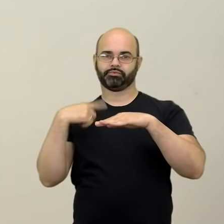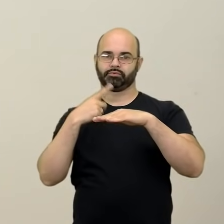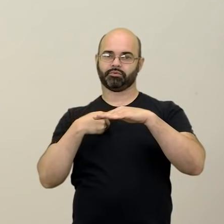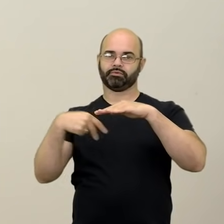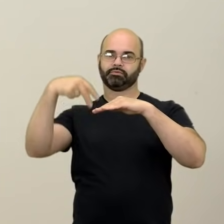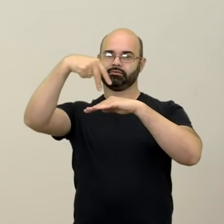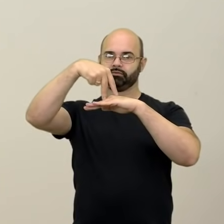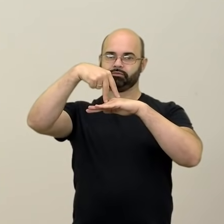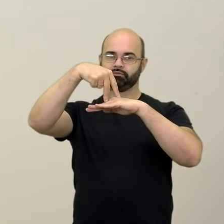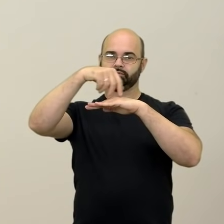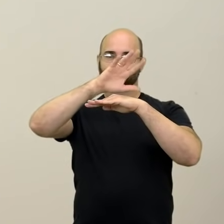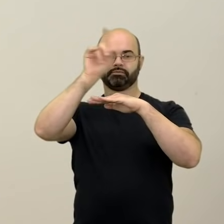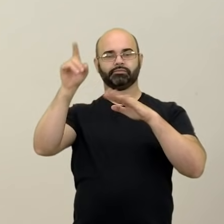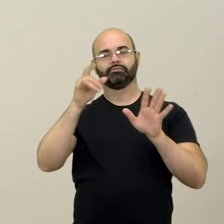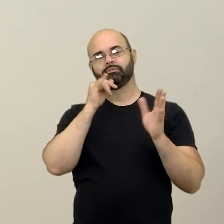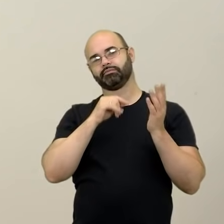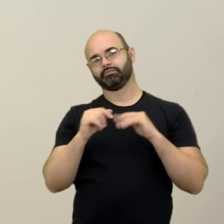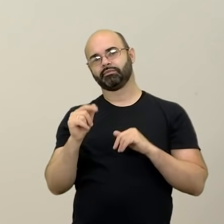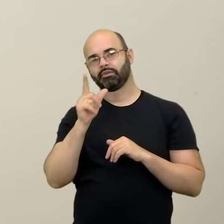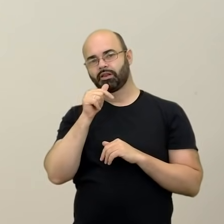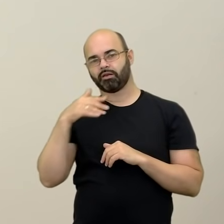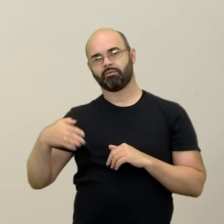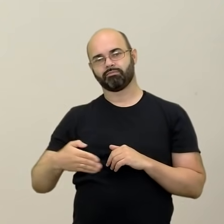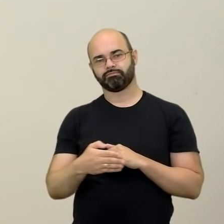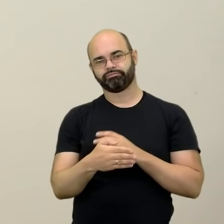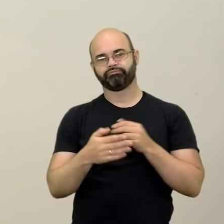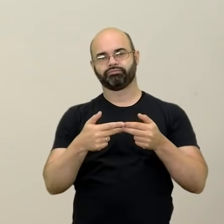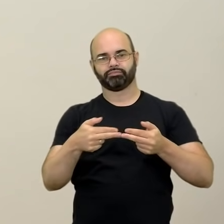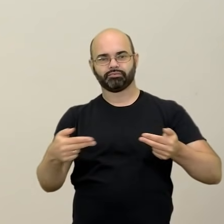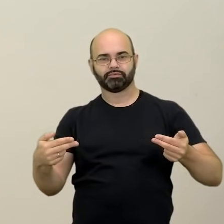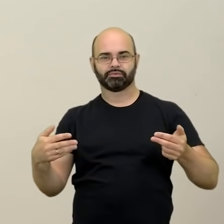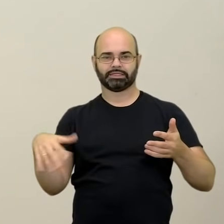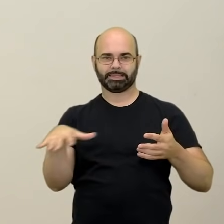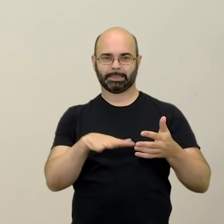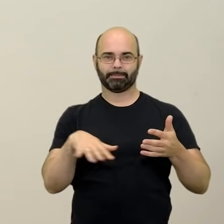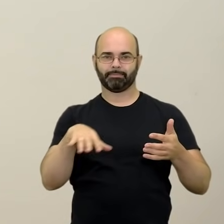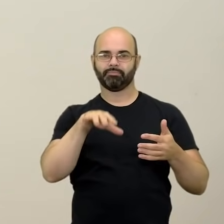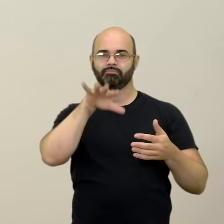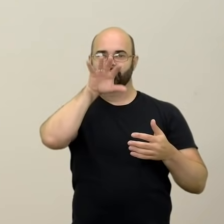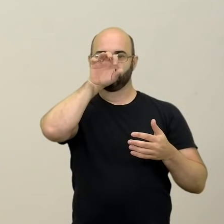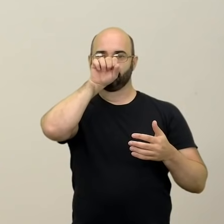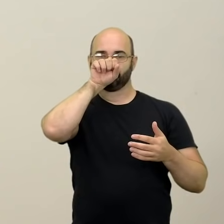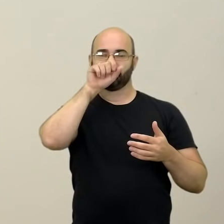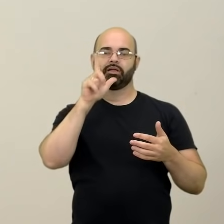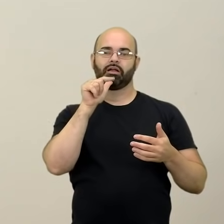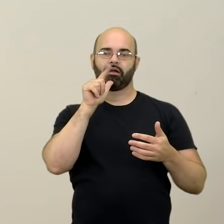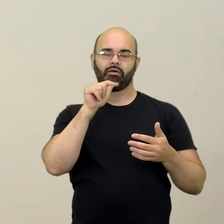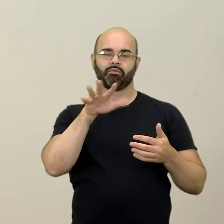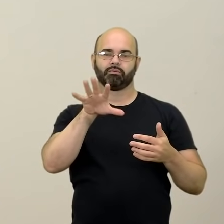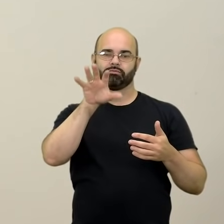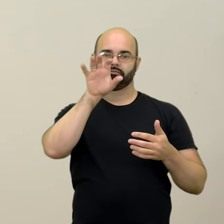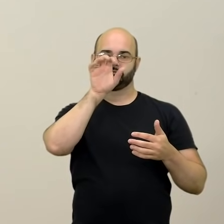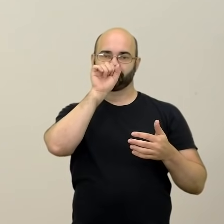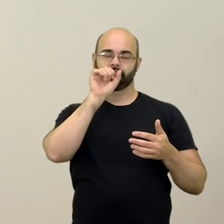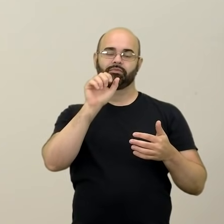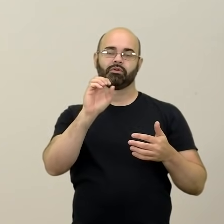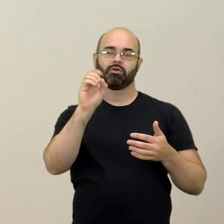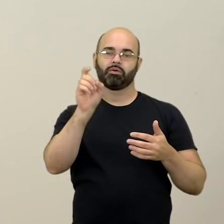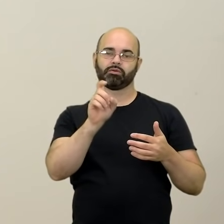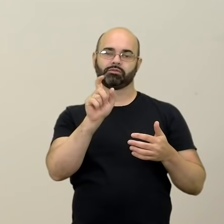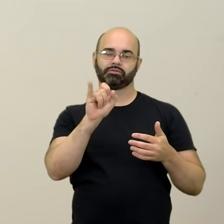assim como os animais aquáticos estão mergulhadas na água e aí eles respiram a água e obtêm o oxigênio